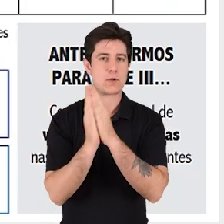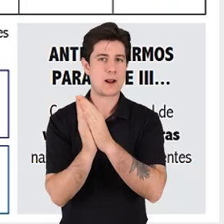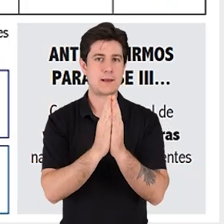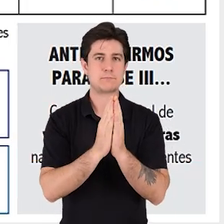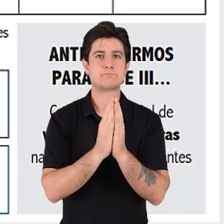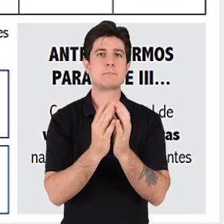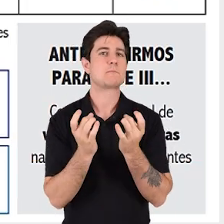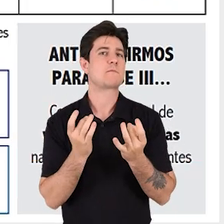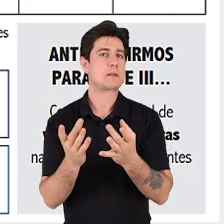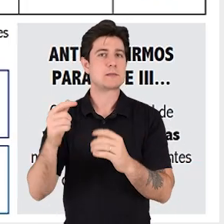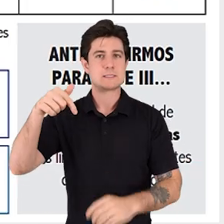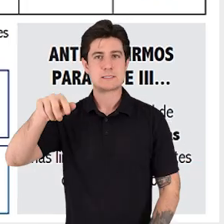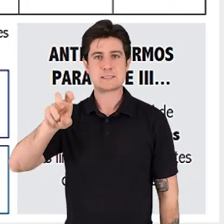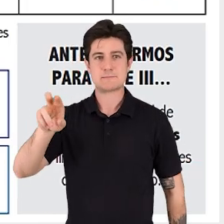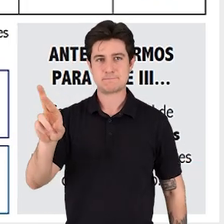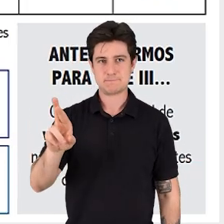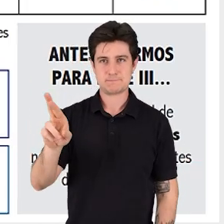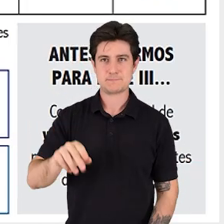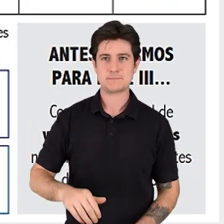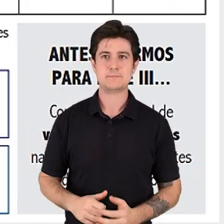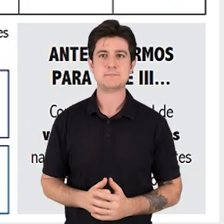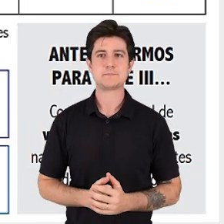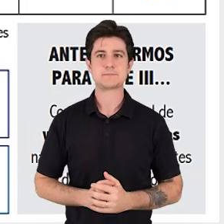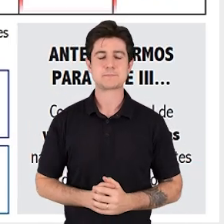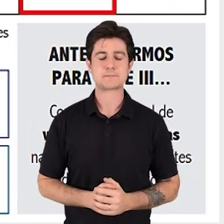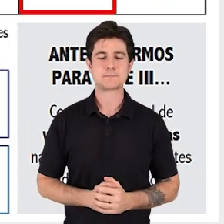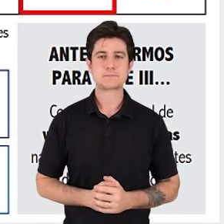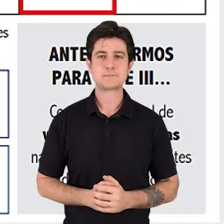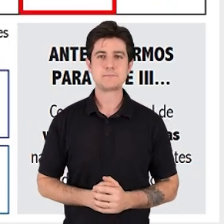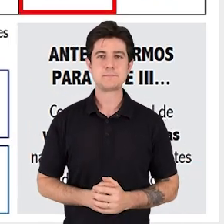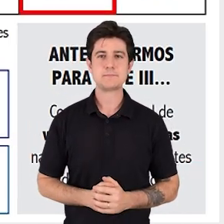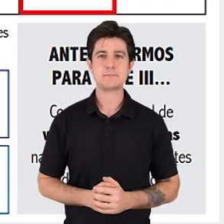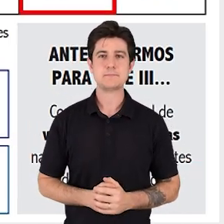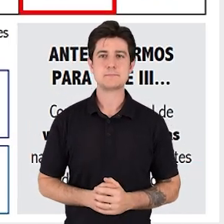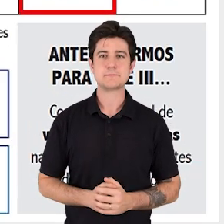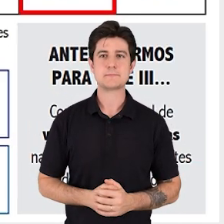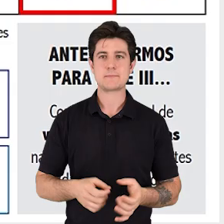produto boneca, por 75 Américas.